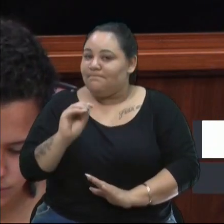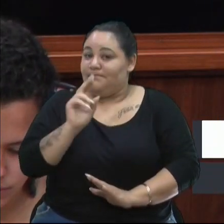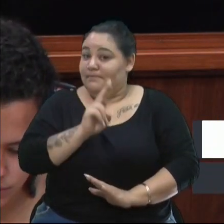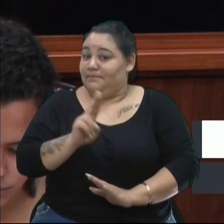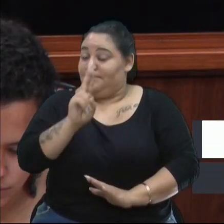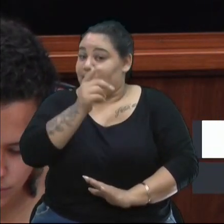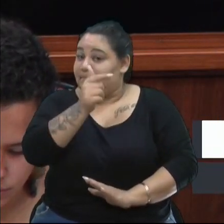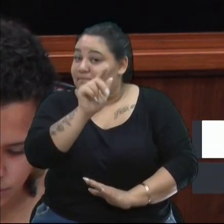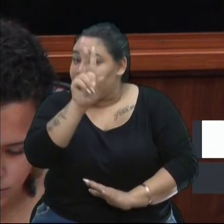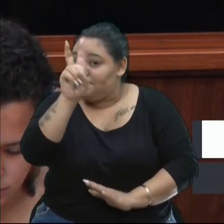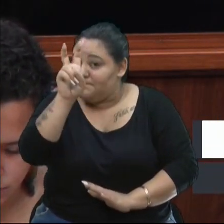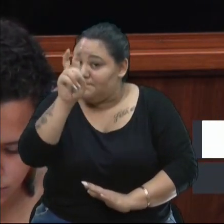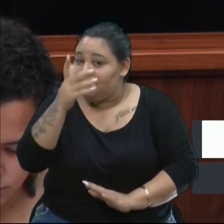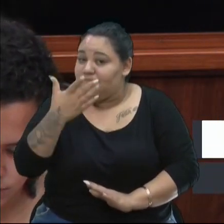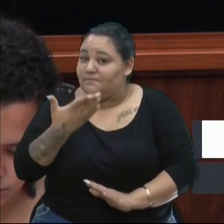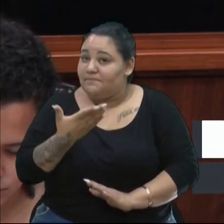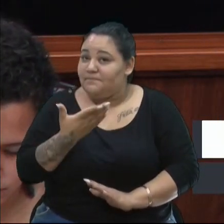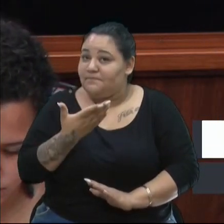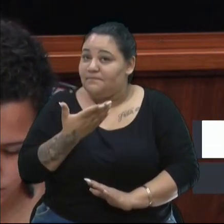termo.